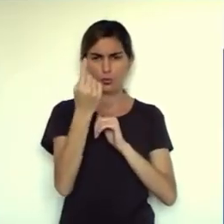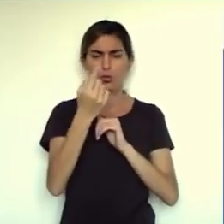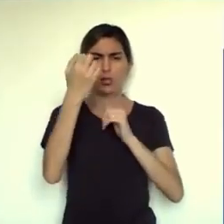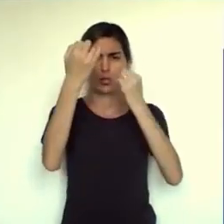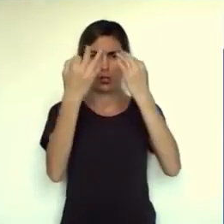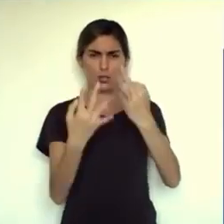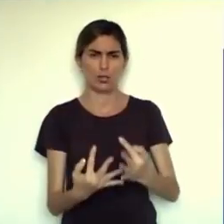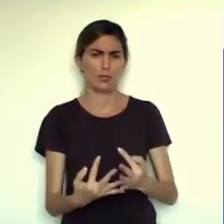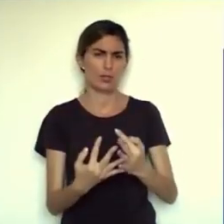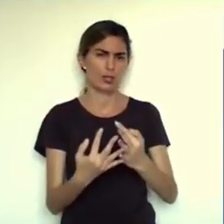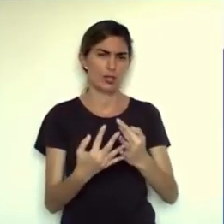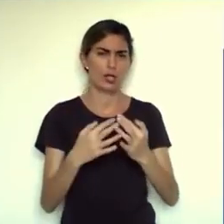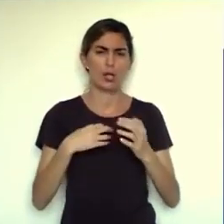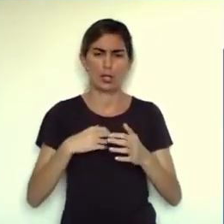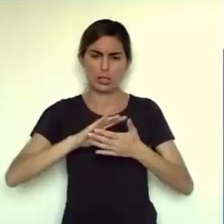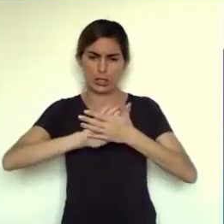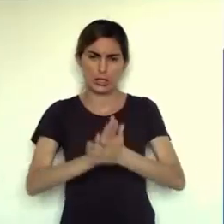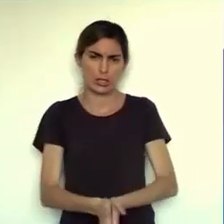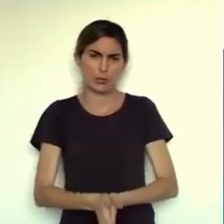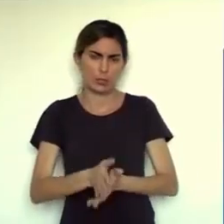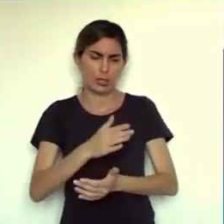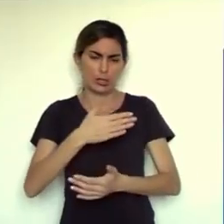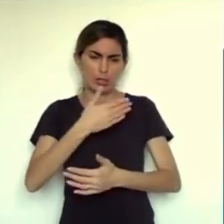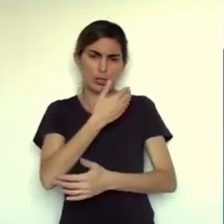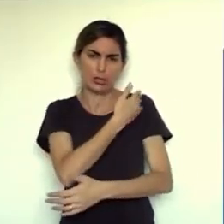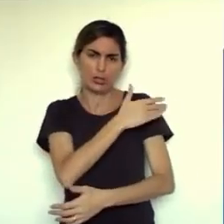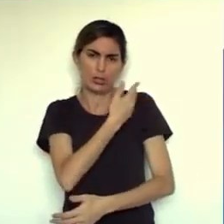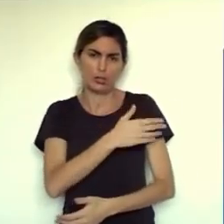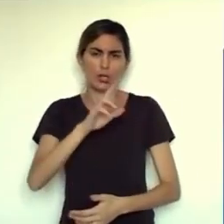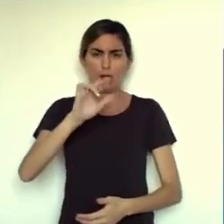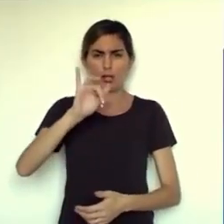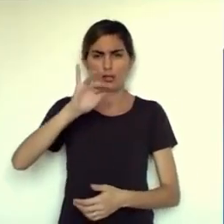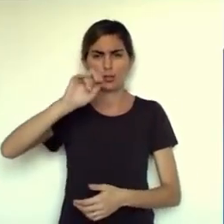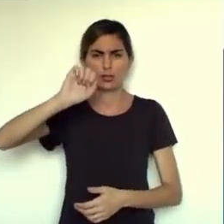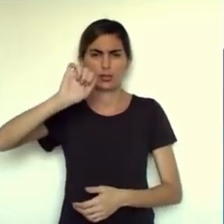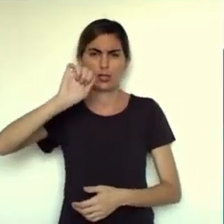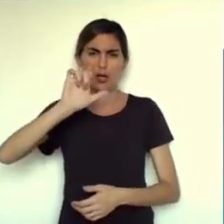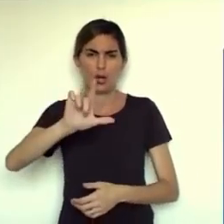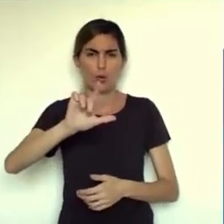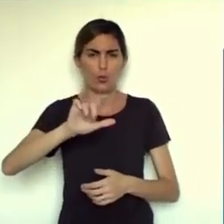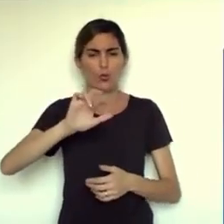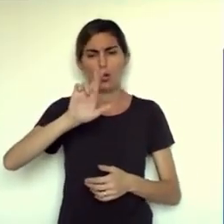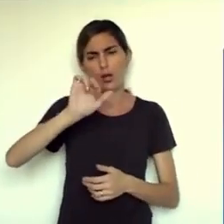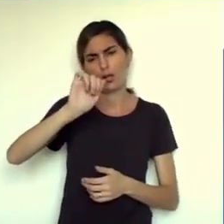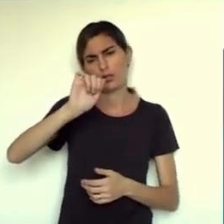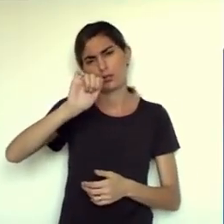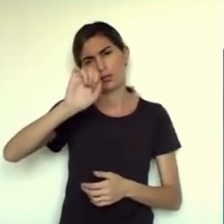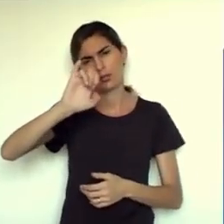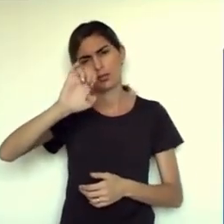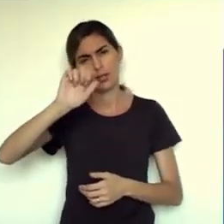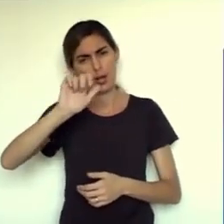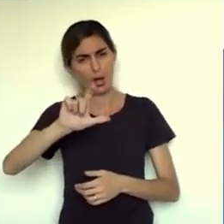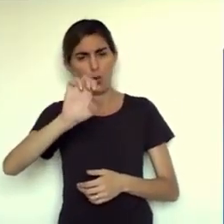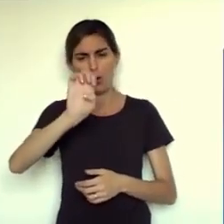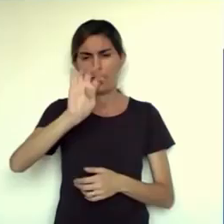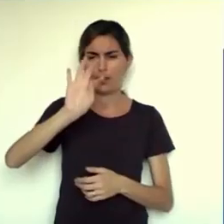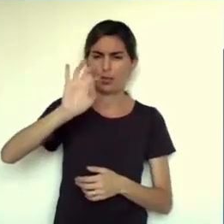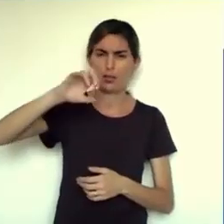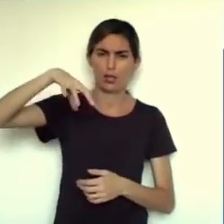lei define o que seja discriminação racial. Então, diz o seguinte: discriminação racial